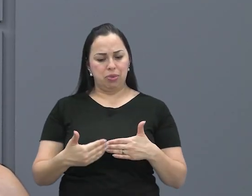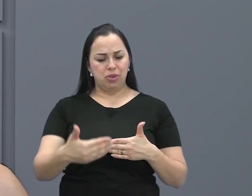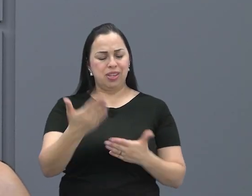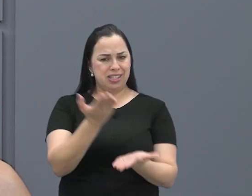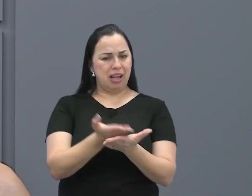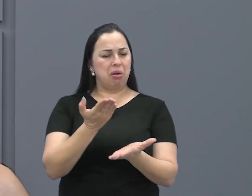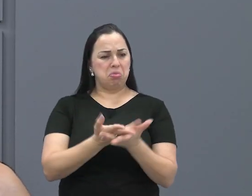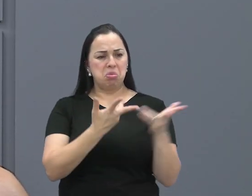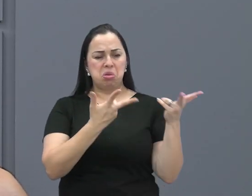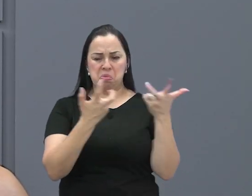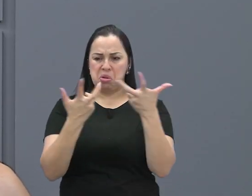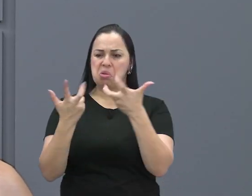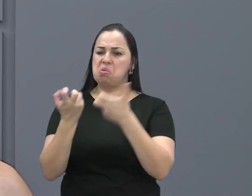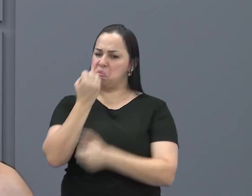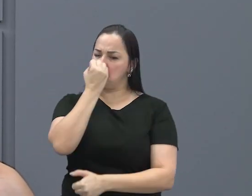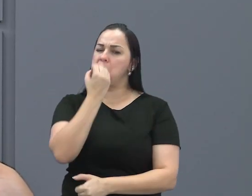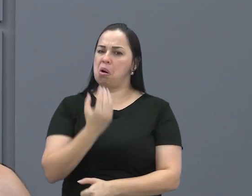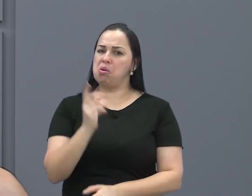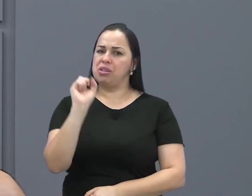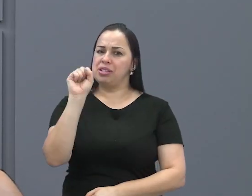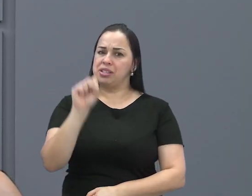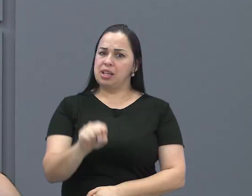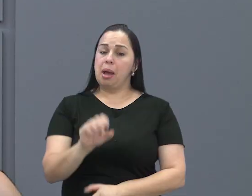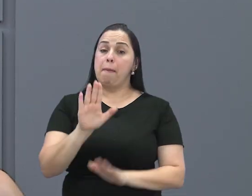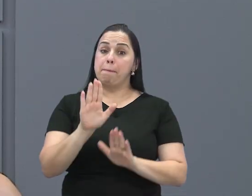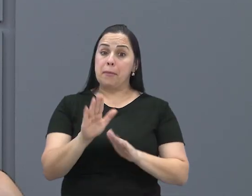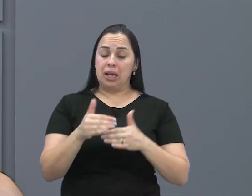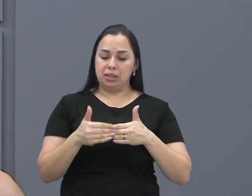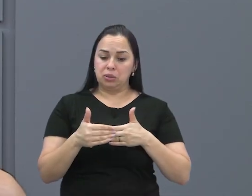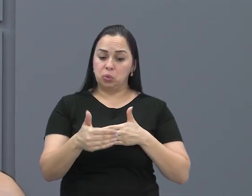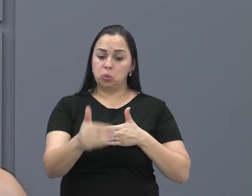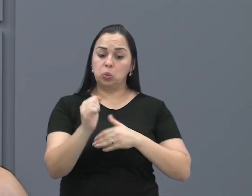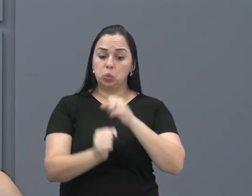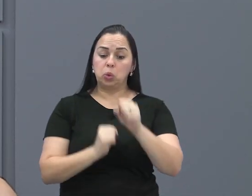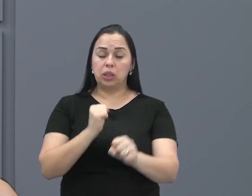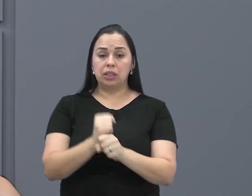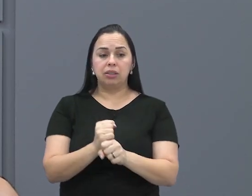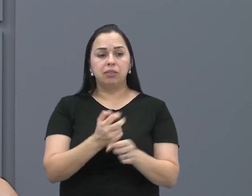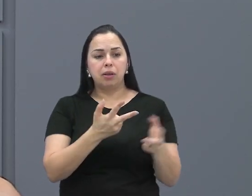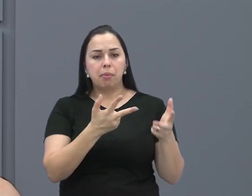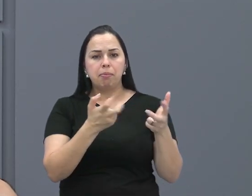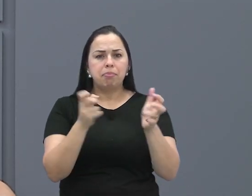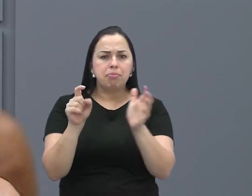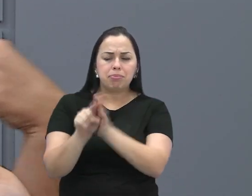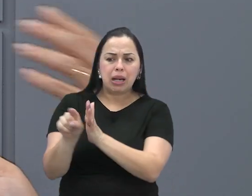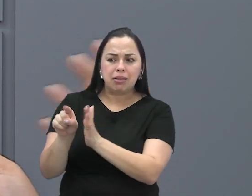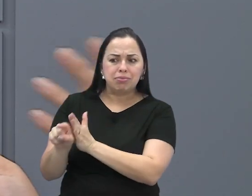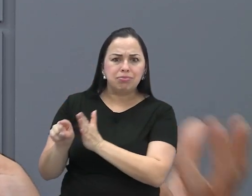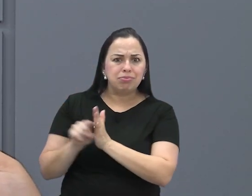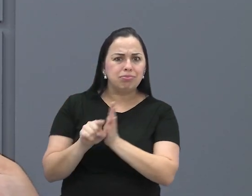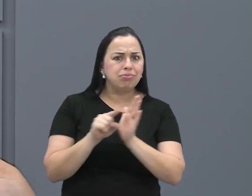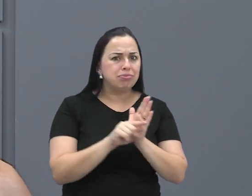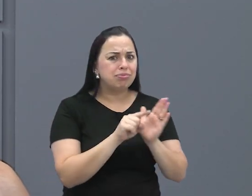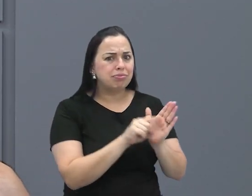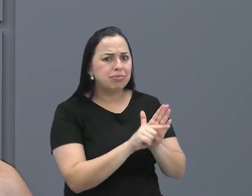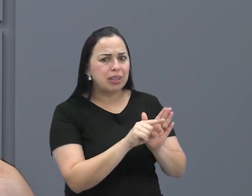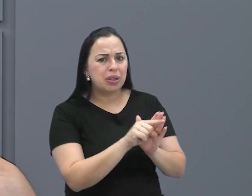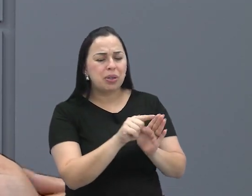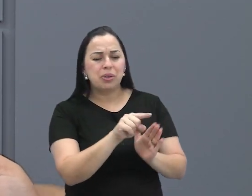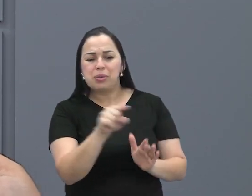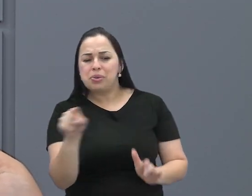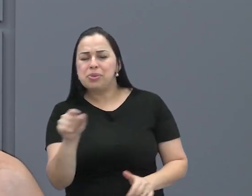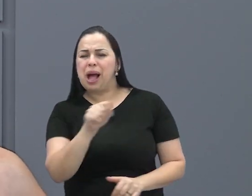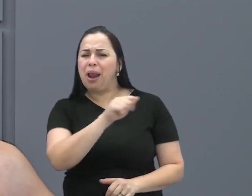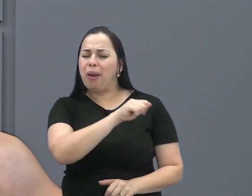pelos primeiros dias de aula tem sido, sim, positivo, mas no decorrer do ano a gente vai ouvindo também os